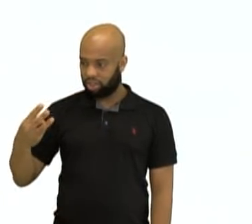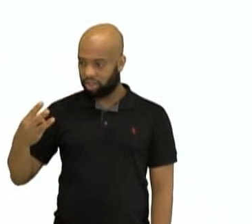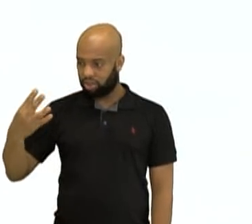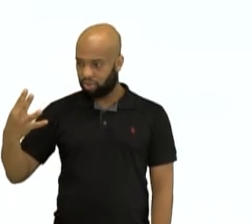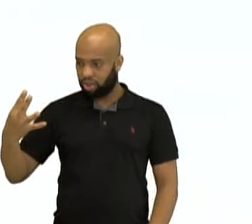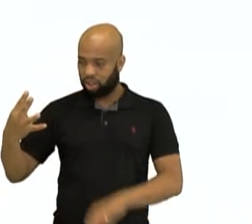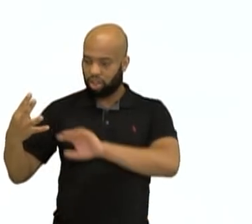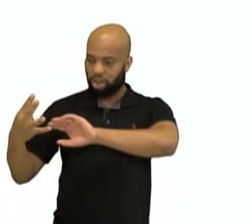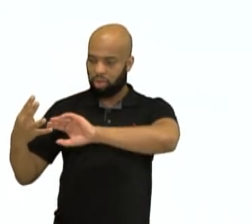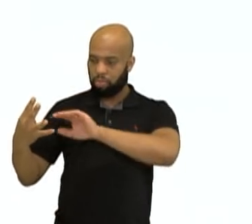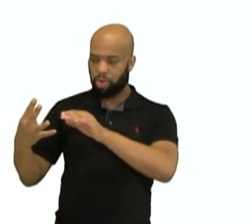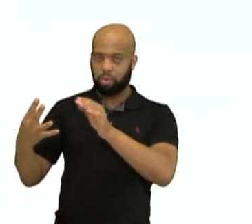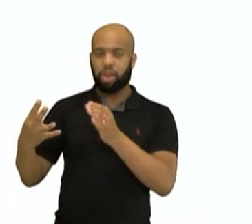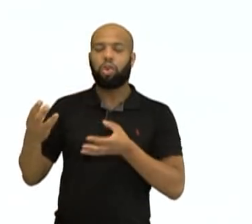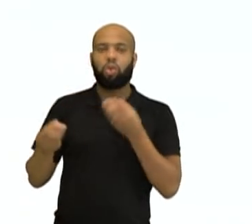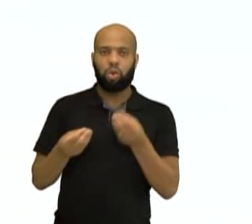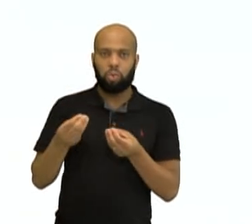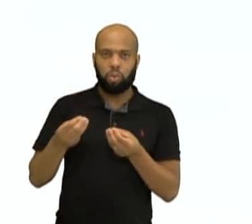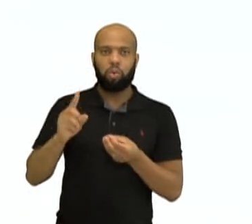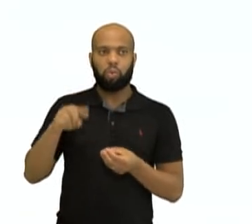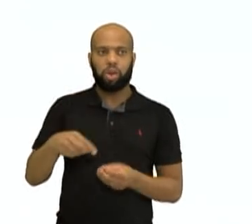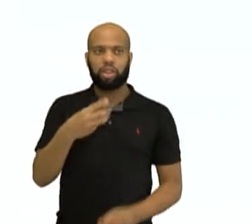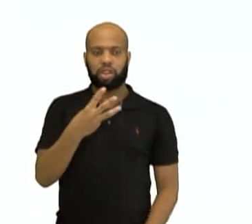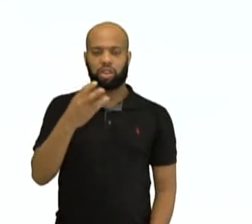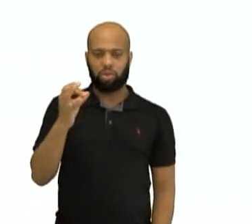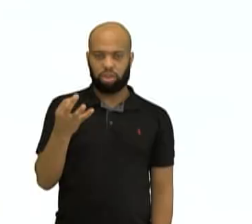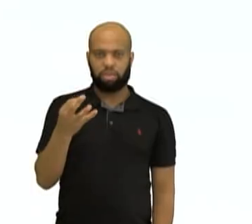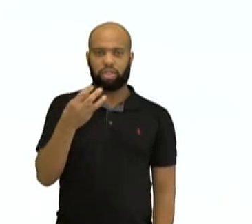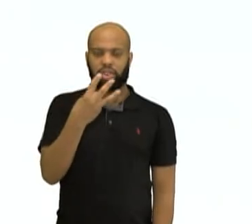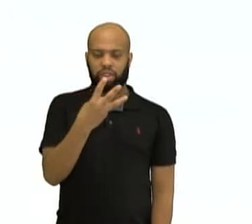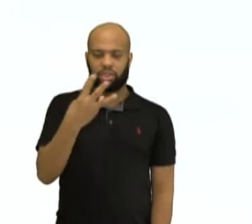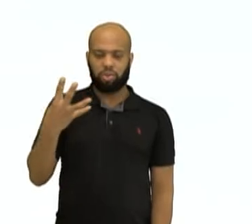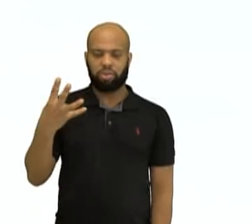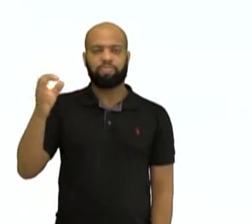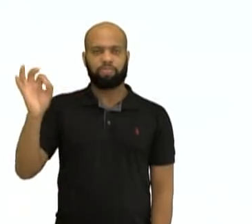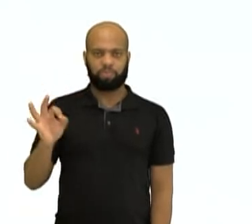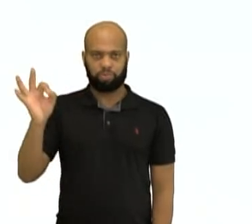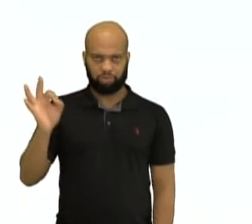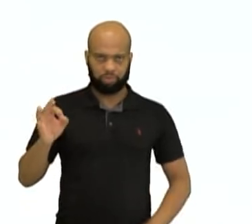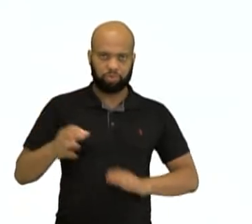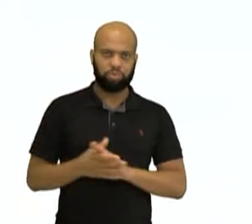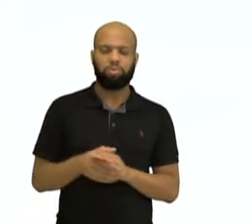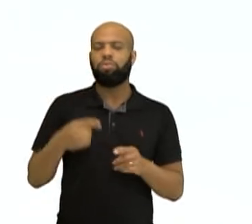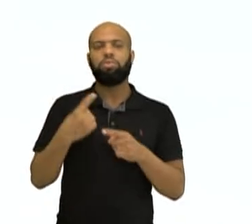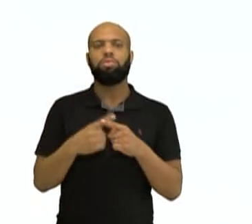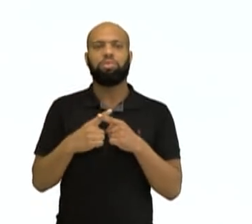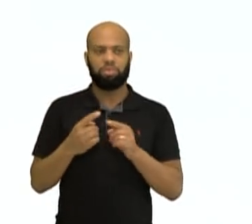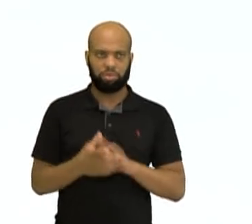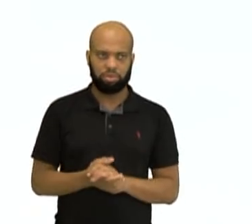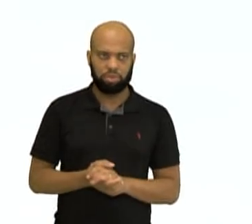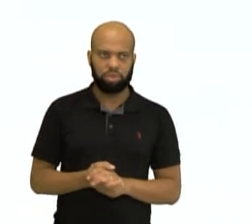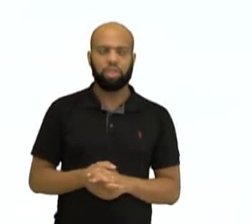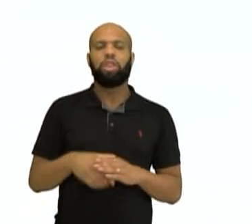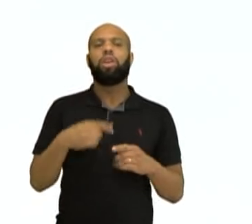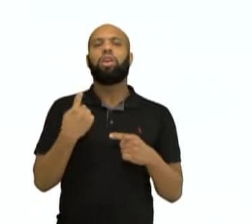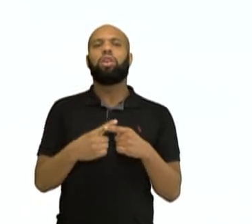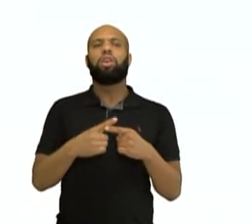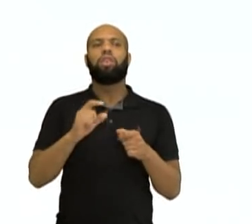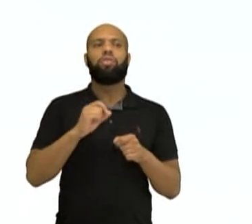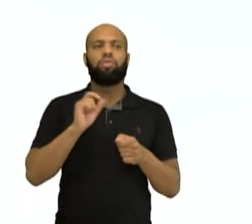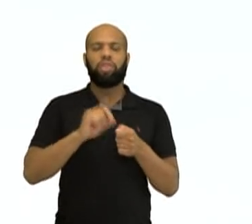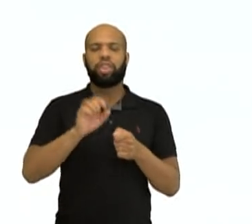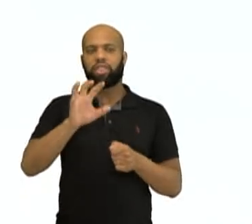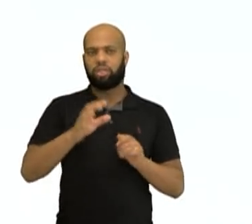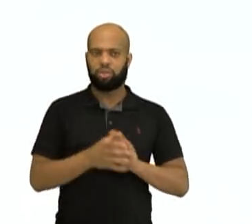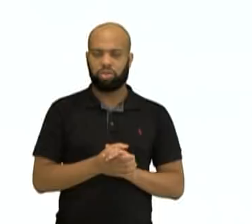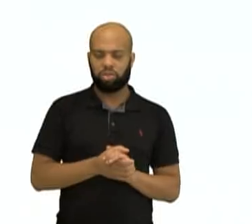34%. Tá bom? Então, tá aí. Por que, professor, que a gente tem que deslocar a vírgula 2 casas